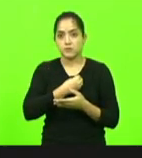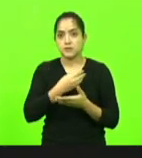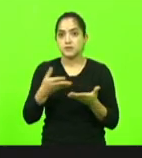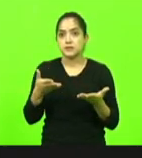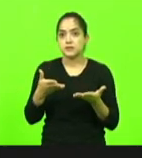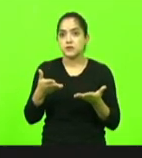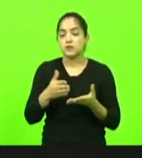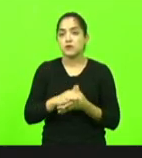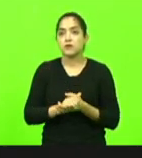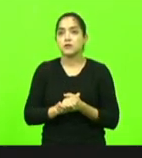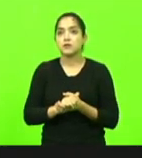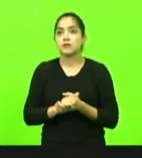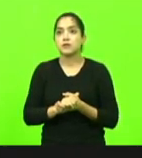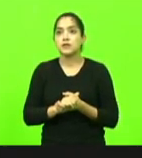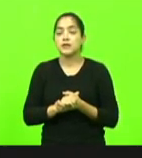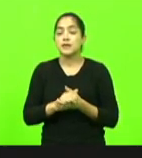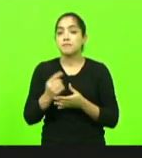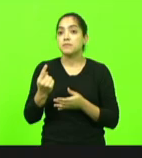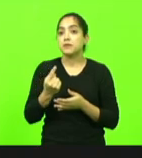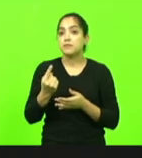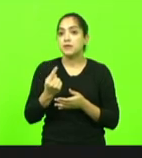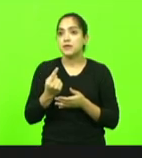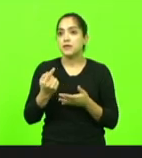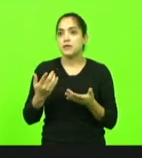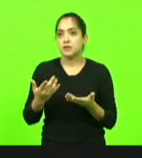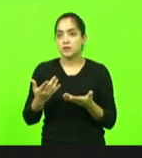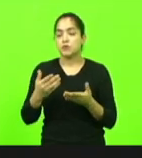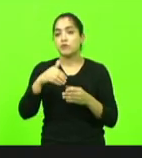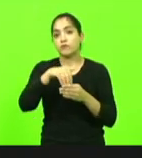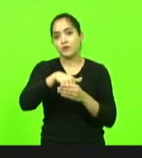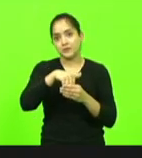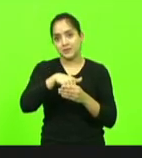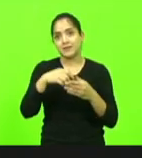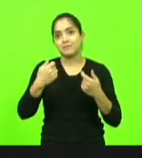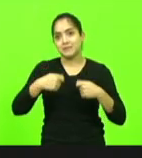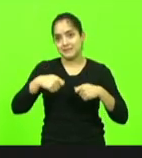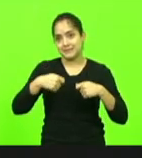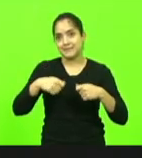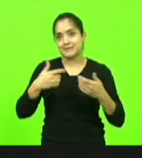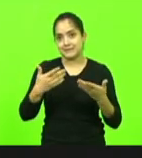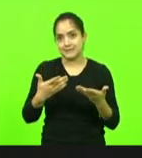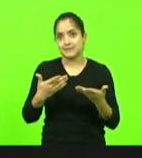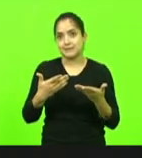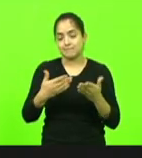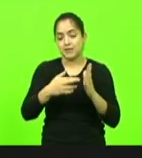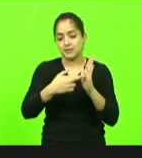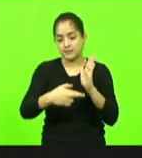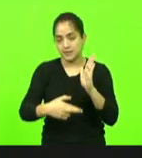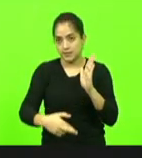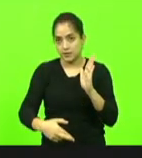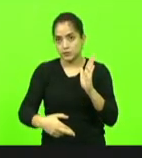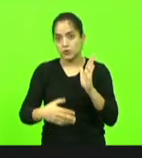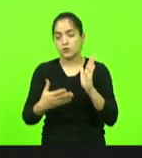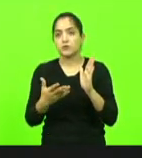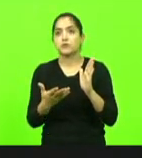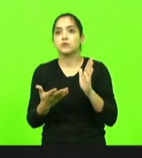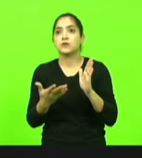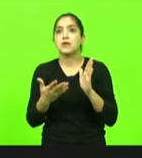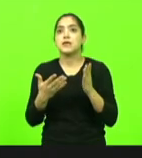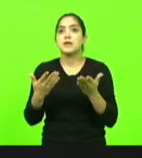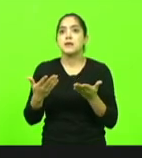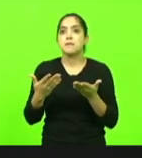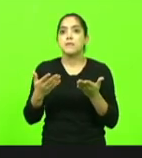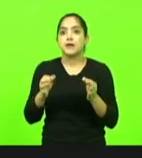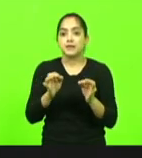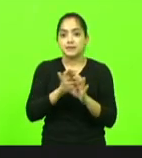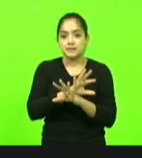em primeiro lugar, eu acho que nós temos que votar esse relatório, né, para encerrar